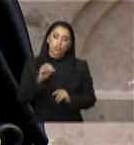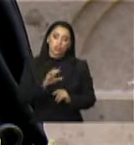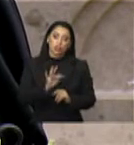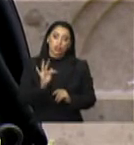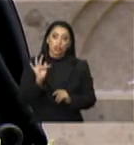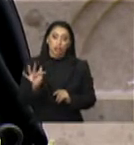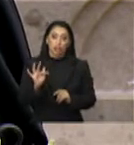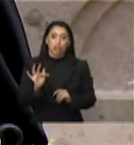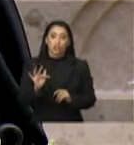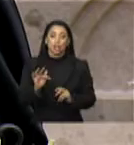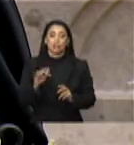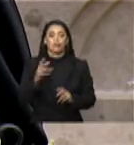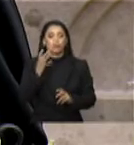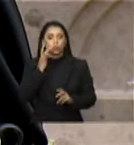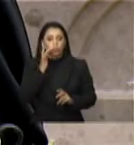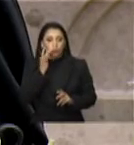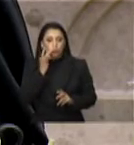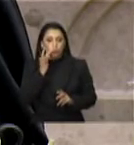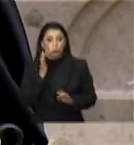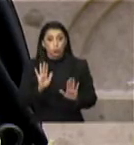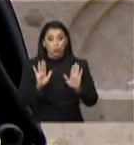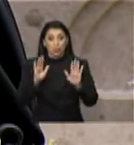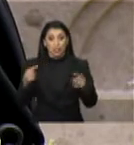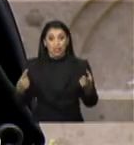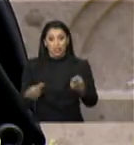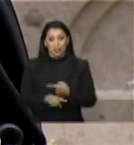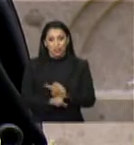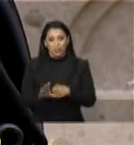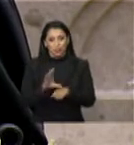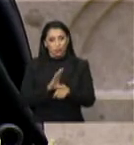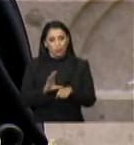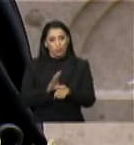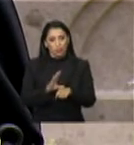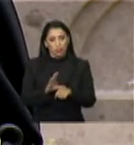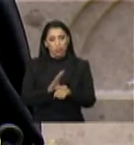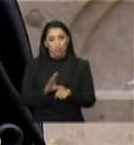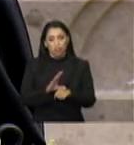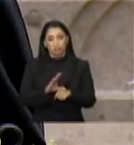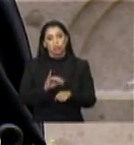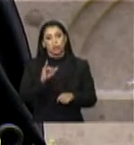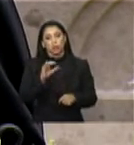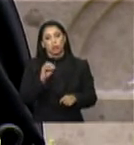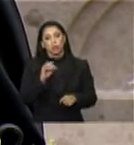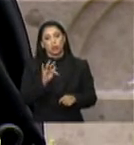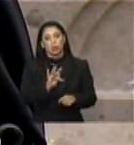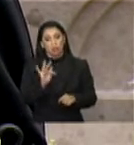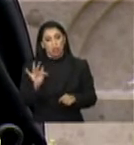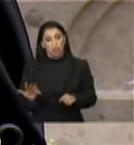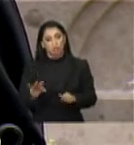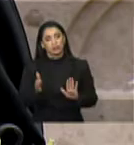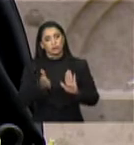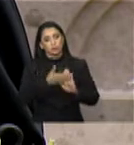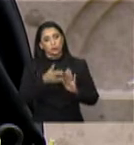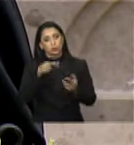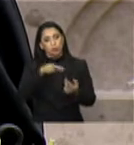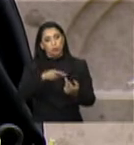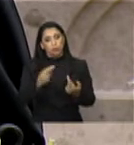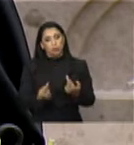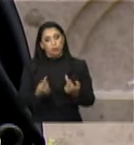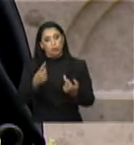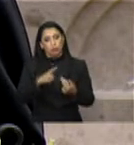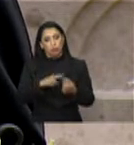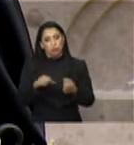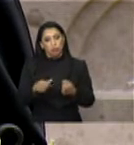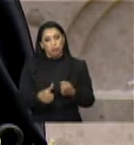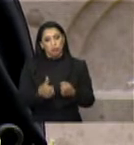ao ouro Como ativo financeiro mas sim a inconstitucionalidade da cobrança do IOF previsto no inciso 1 do